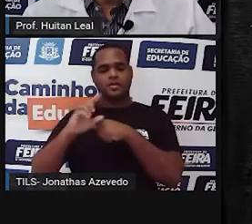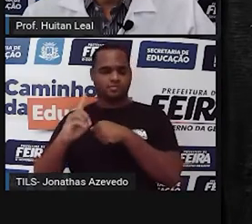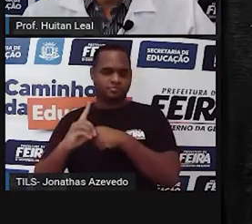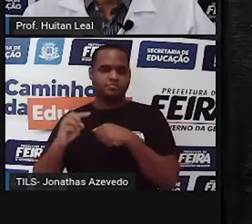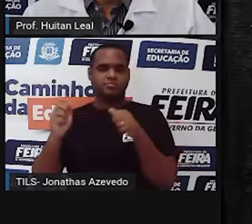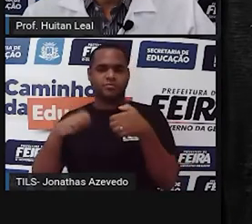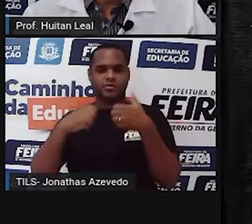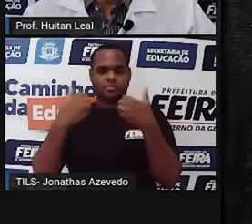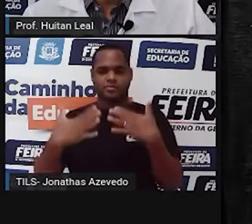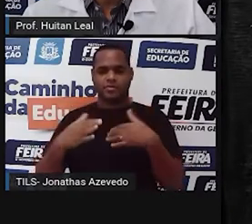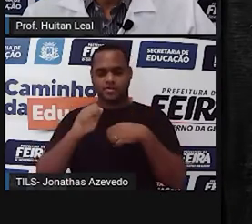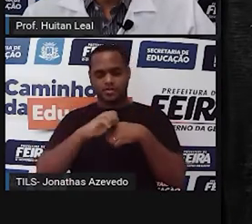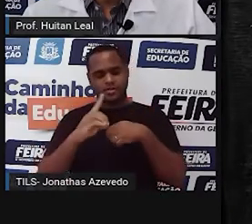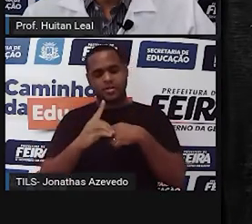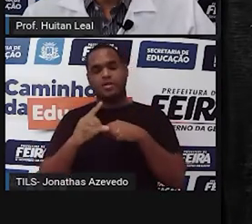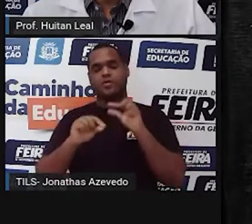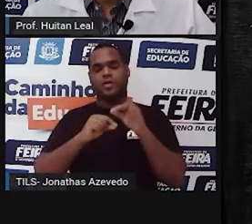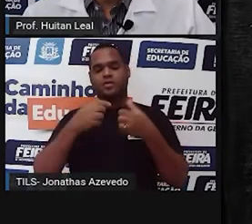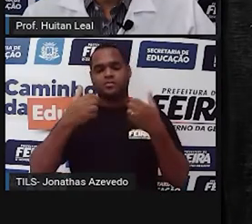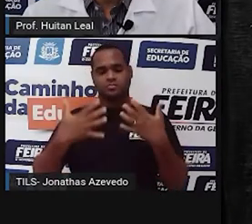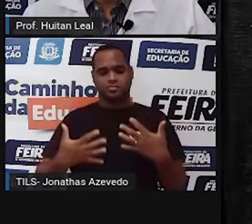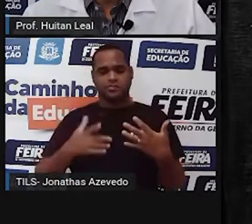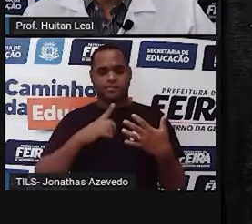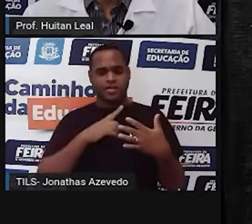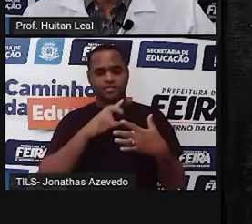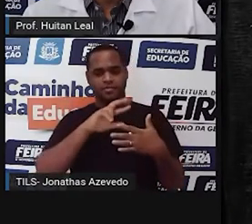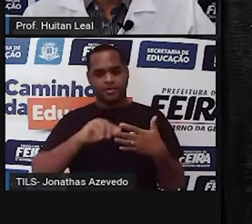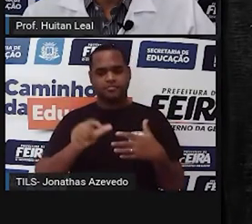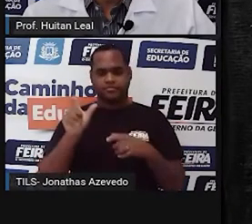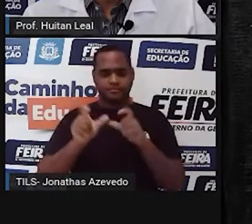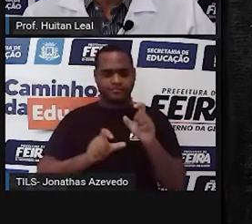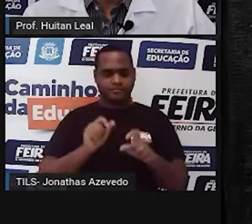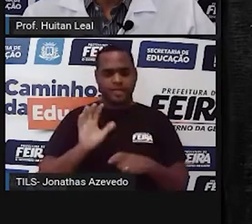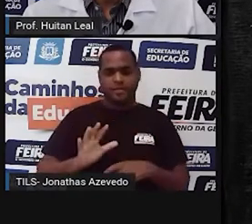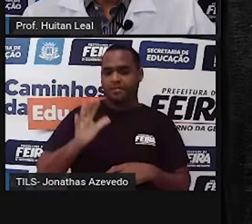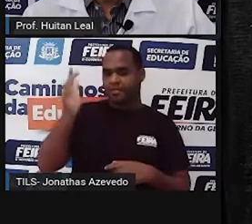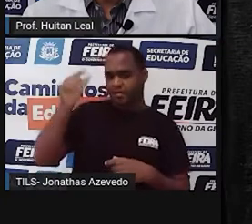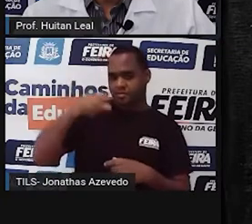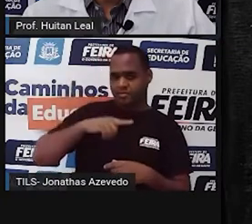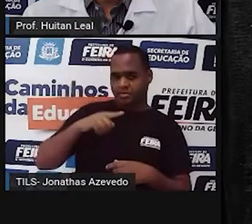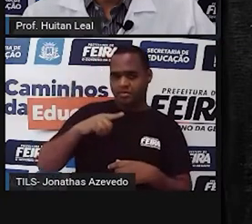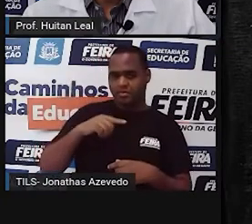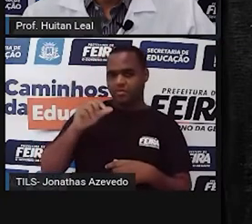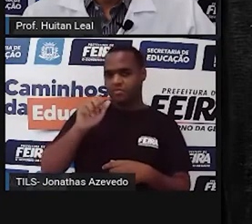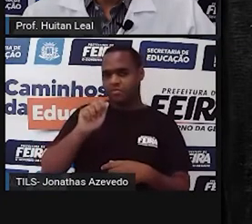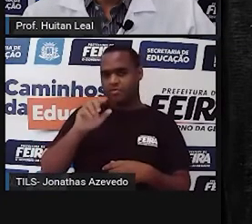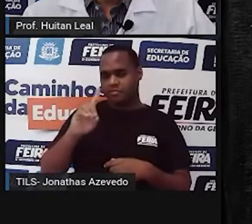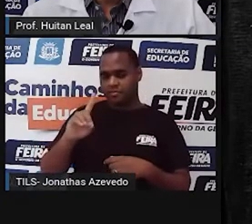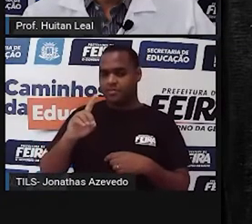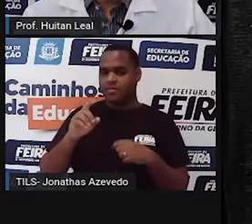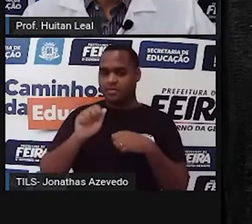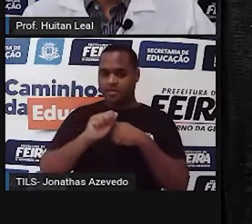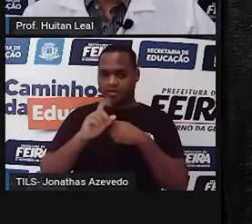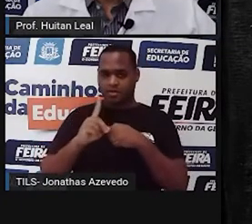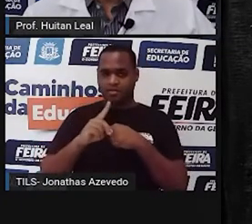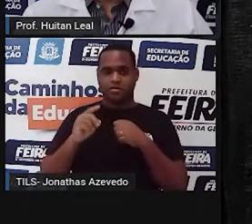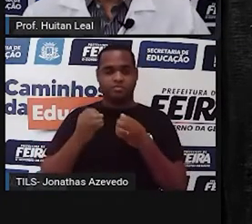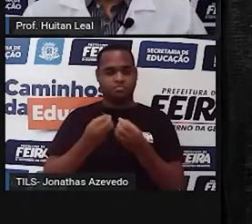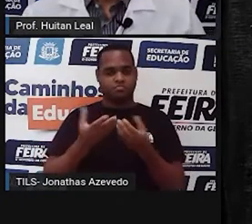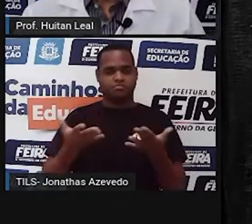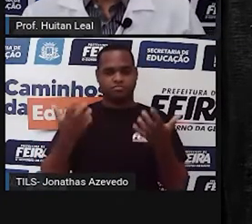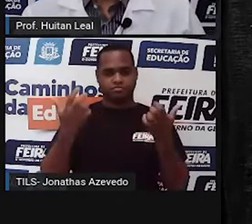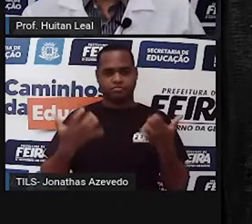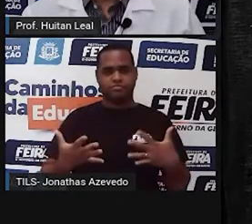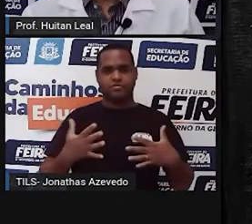Os tipos de advérbios são definidos de acordo com as circunstâncias que o advérbio exprime. Então,